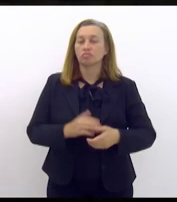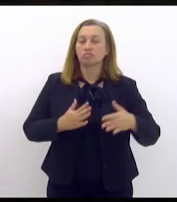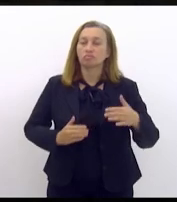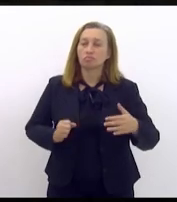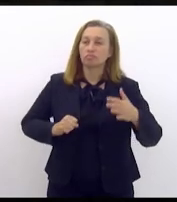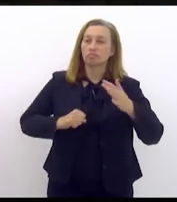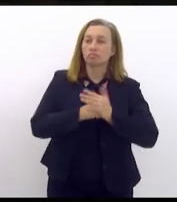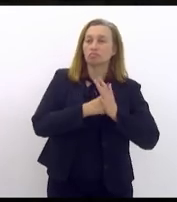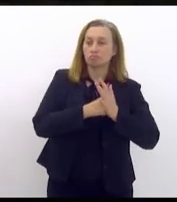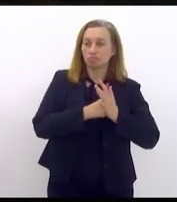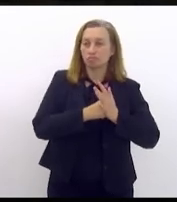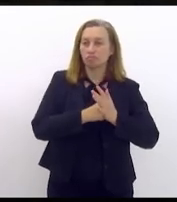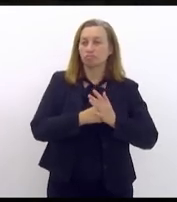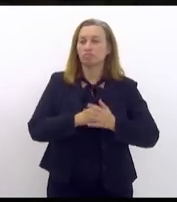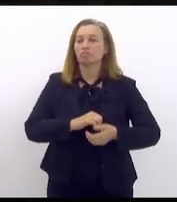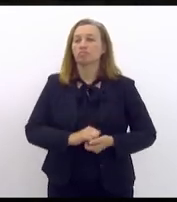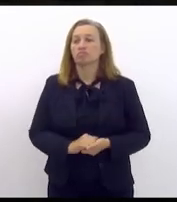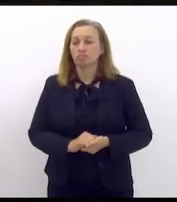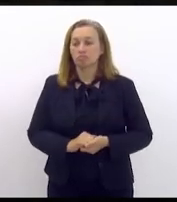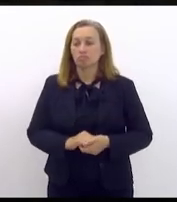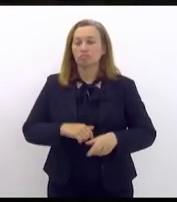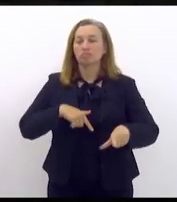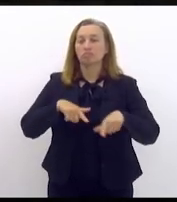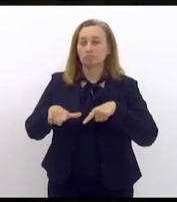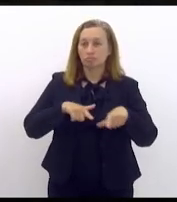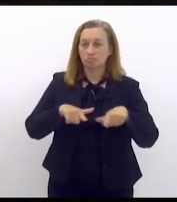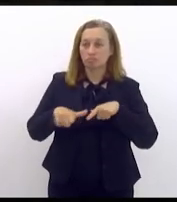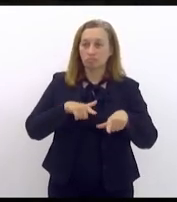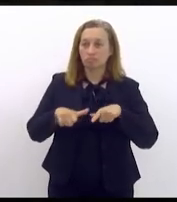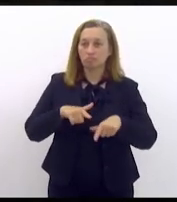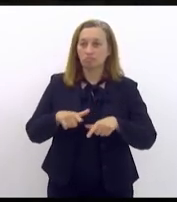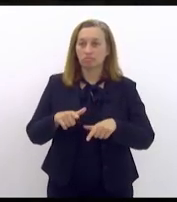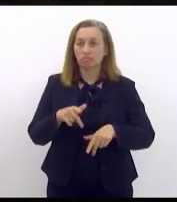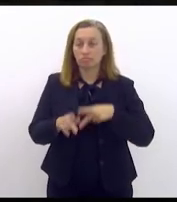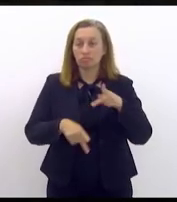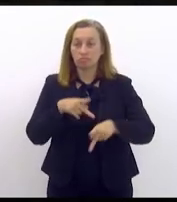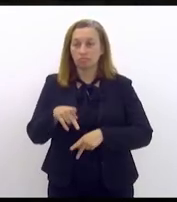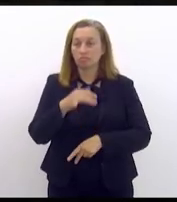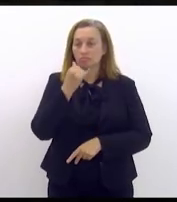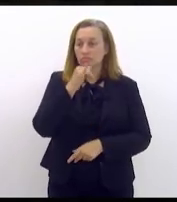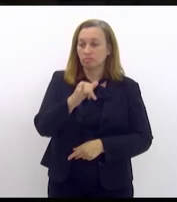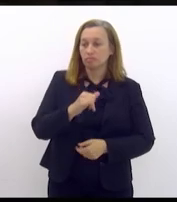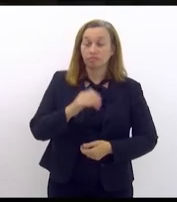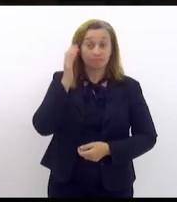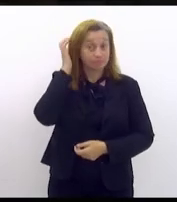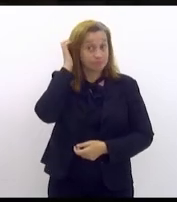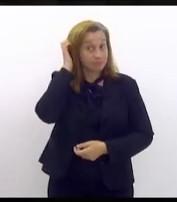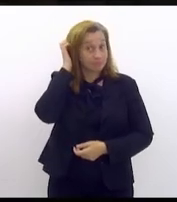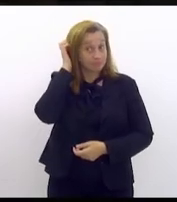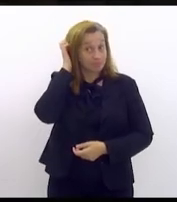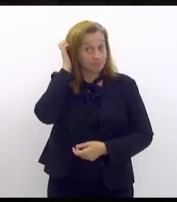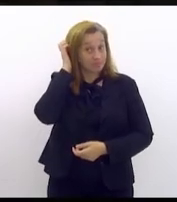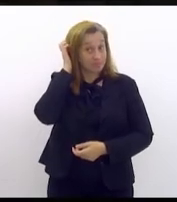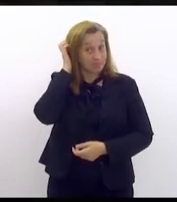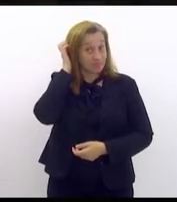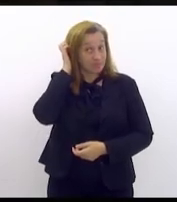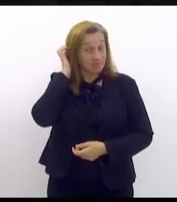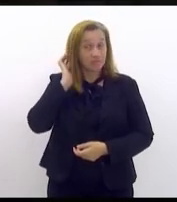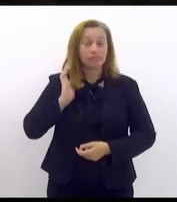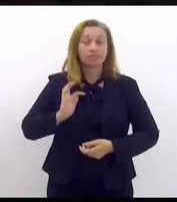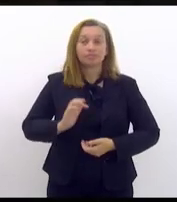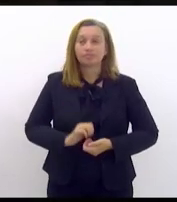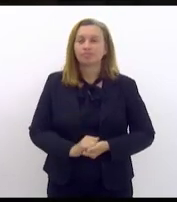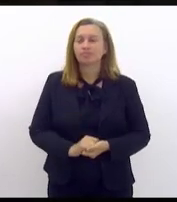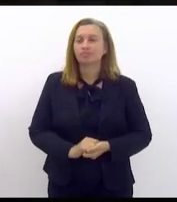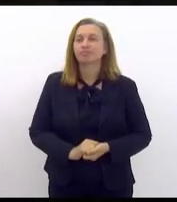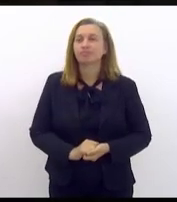impactar na geração de emprego, renda para a população fluminense. Alguns números são muito alarmantes. Em relação